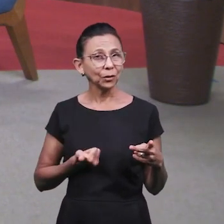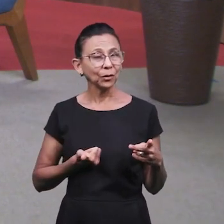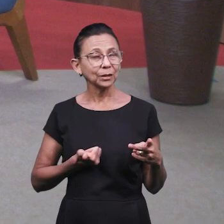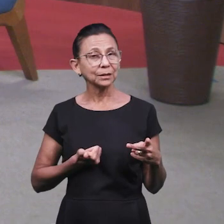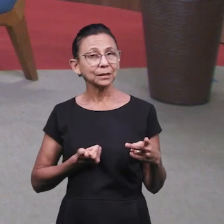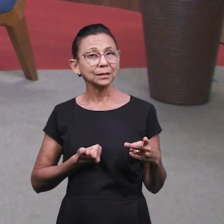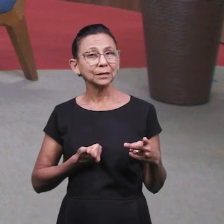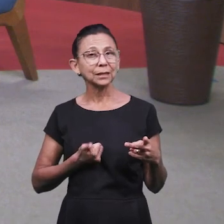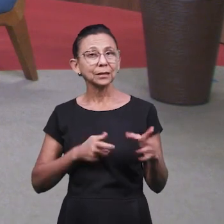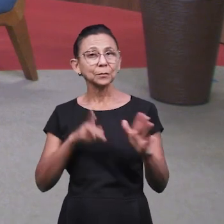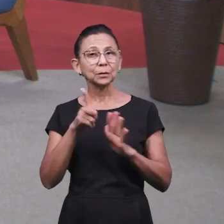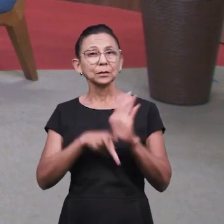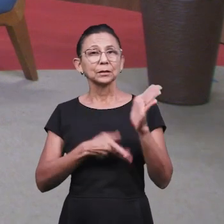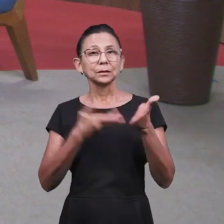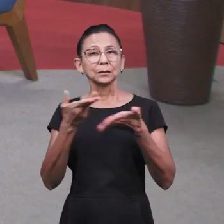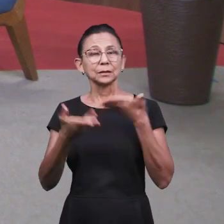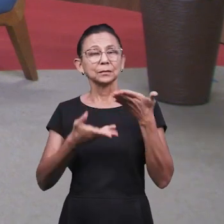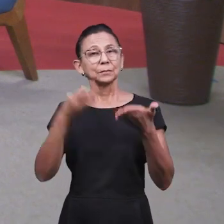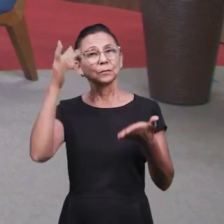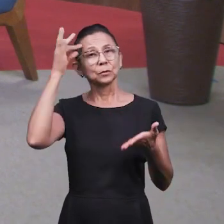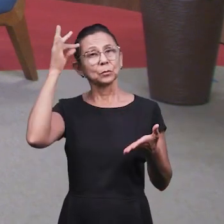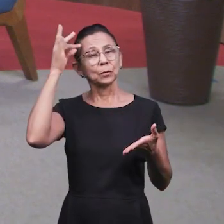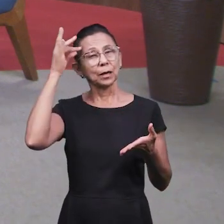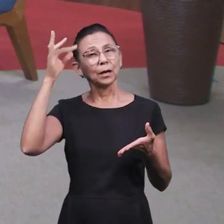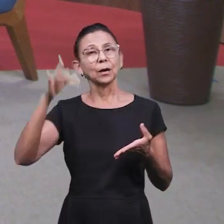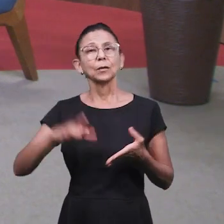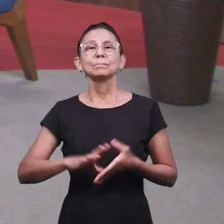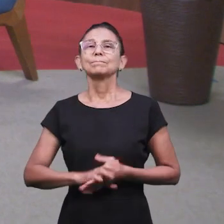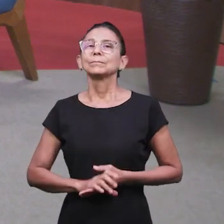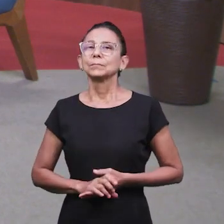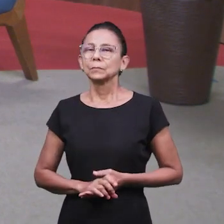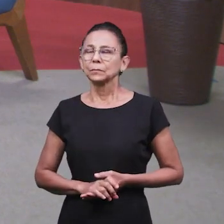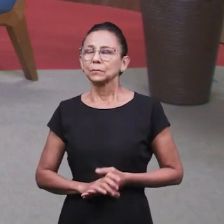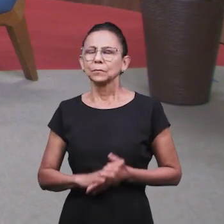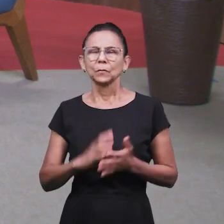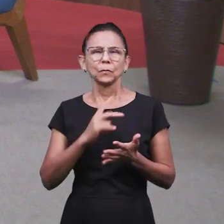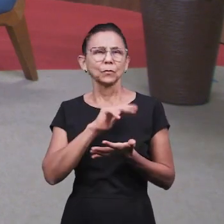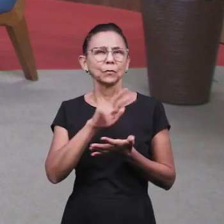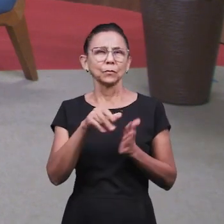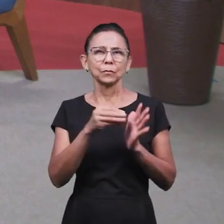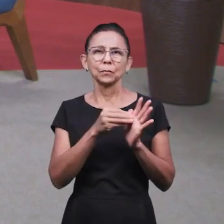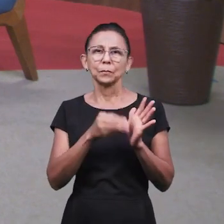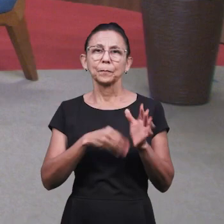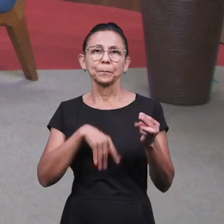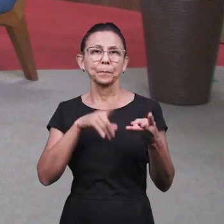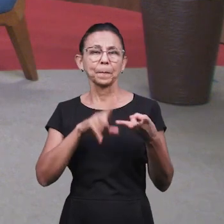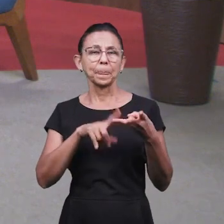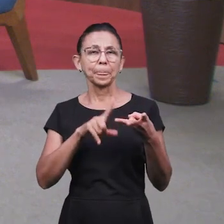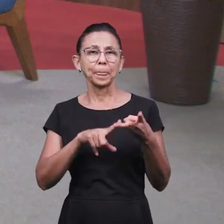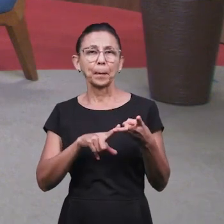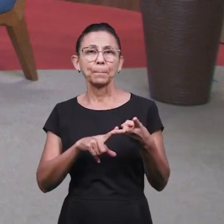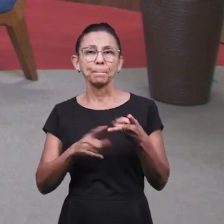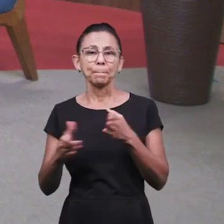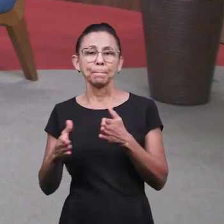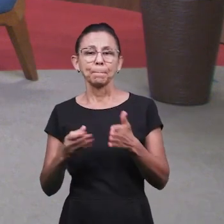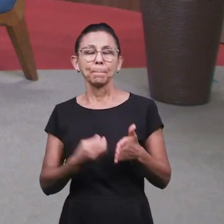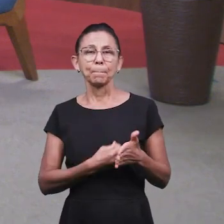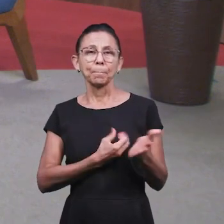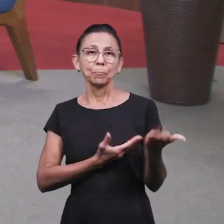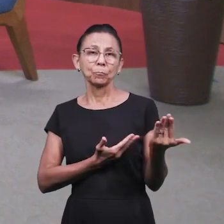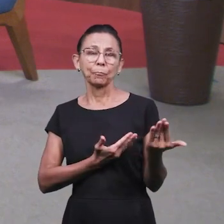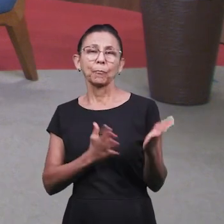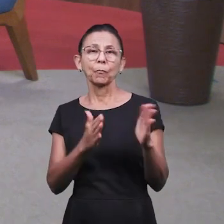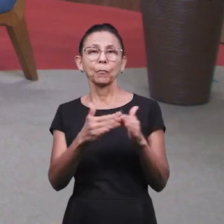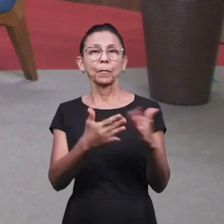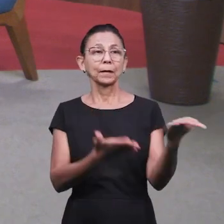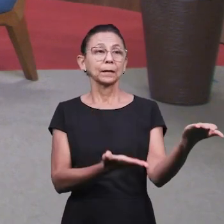de assistência espiritual da Igreja Cristã Maranata. E esse programa traz muitos conteúdos como isso. O programa Dias da Minha Mocidade, que é um programa